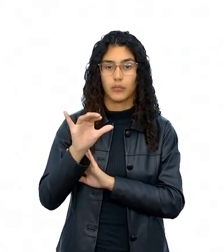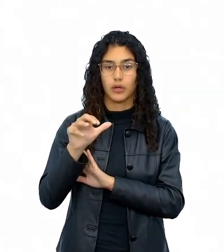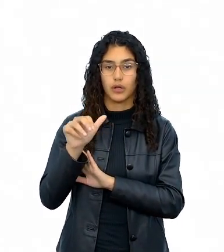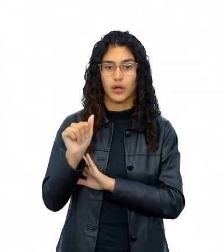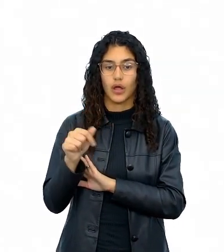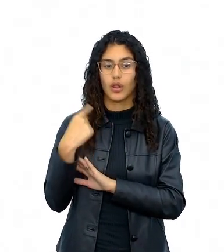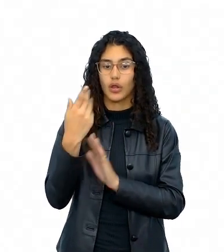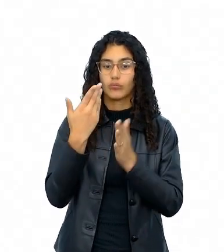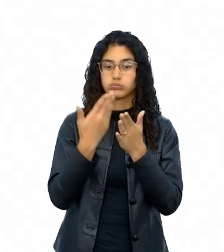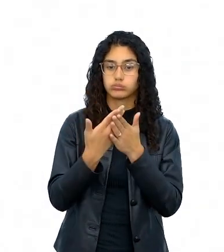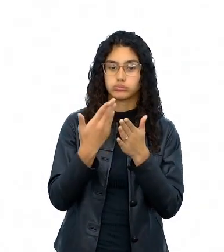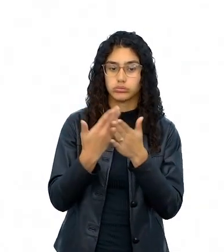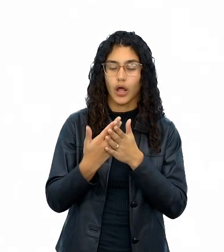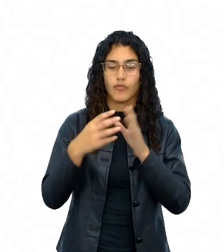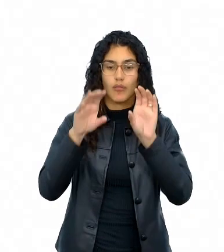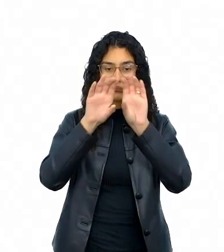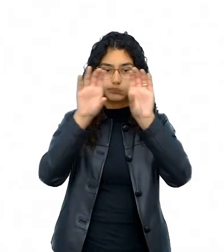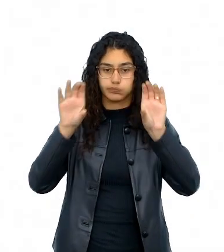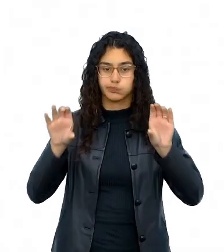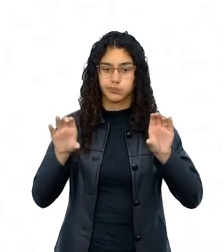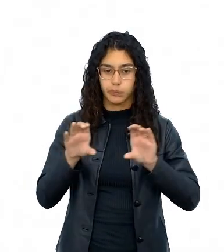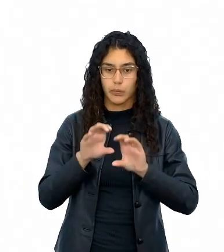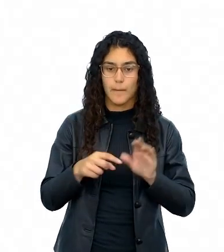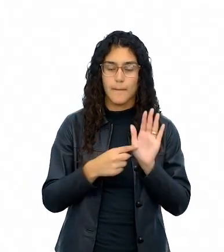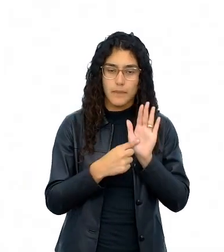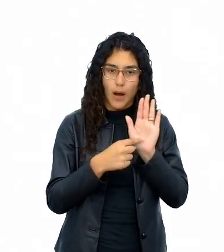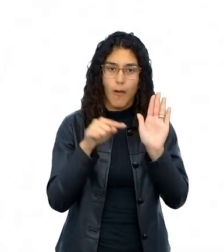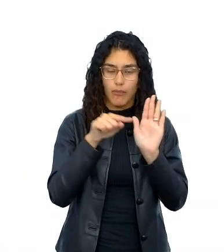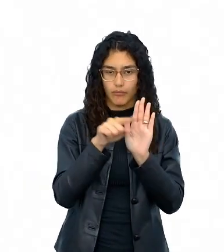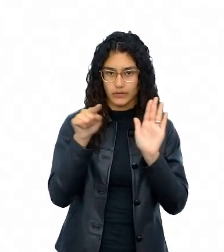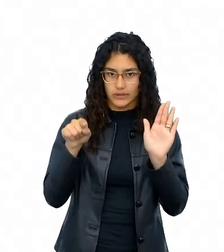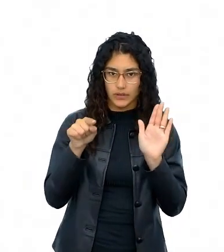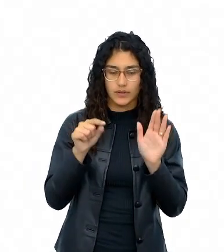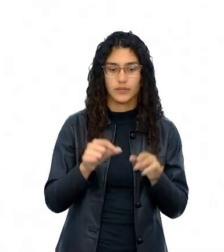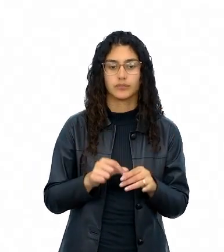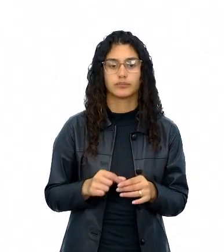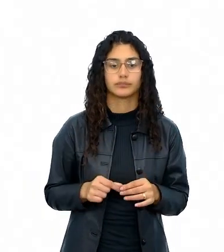gente estudava o fluxograma para apresentar aqui para vocês,